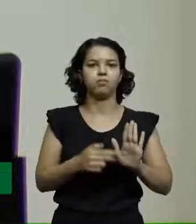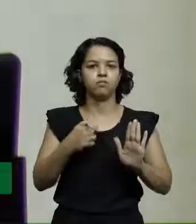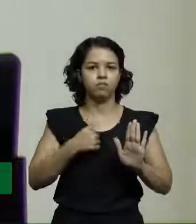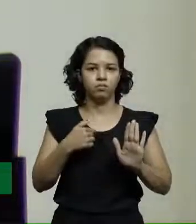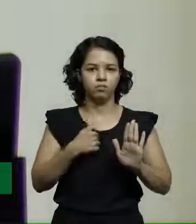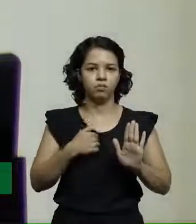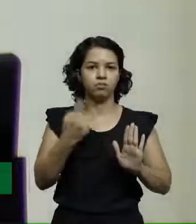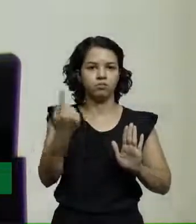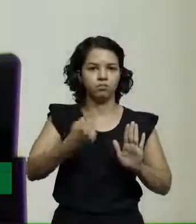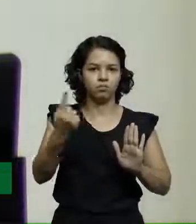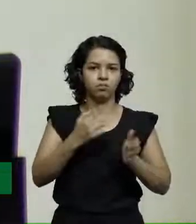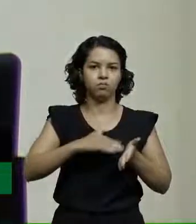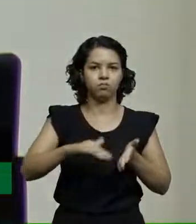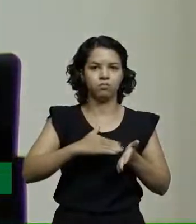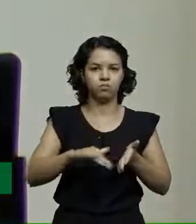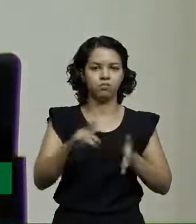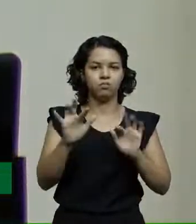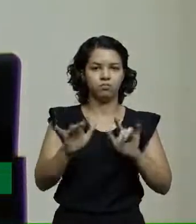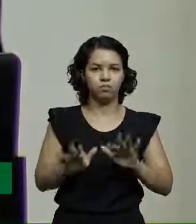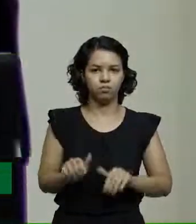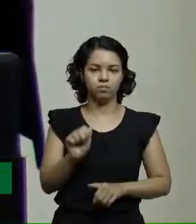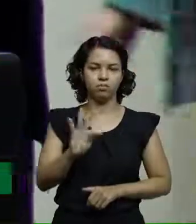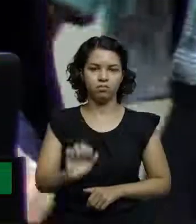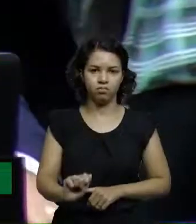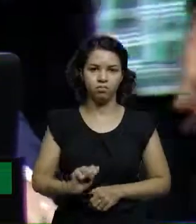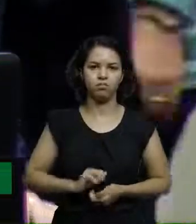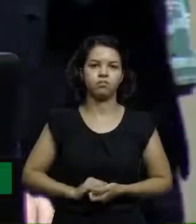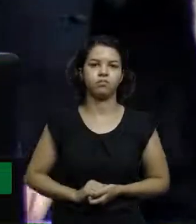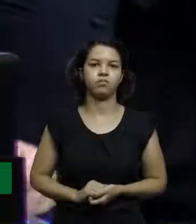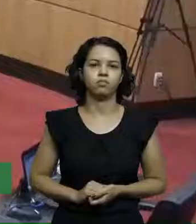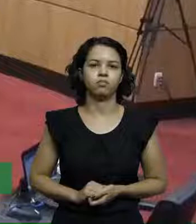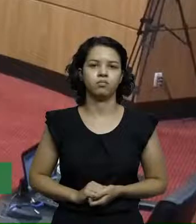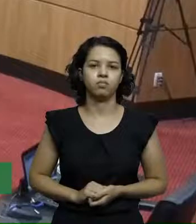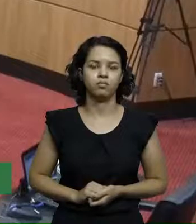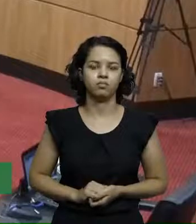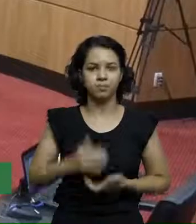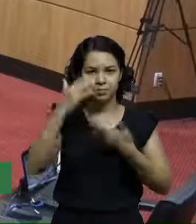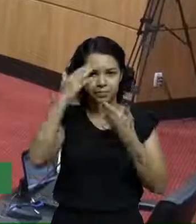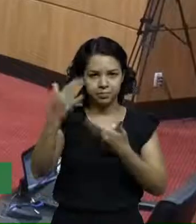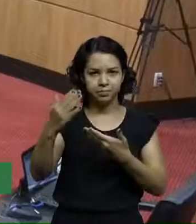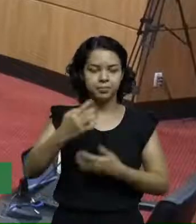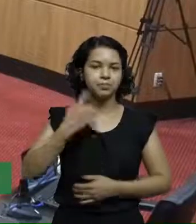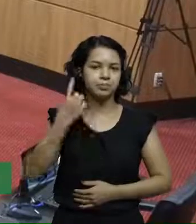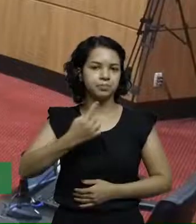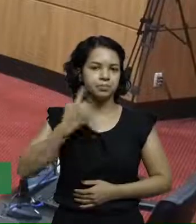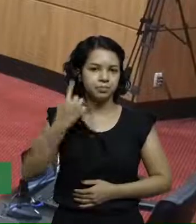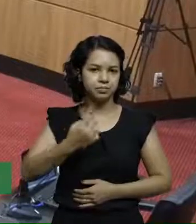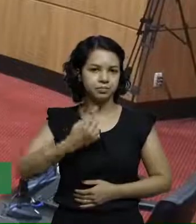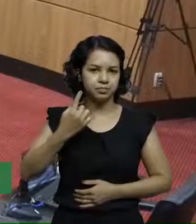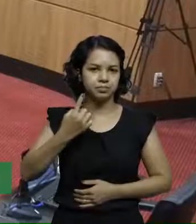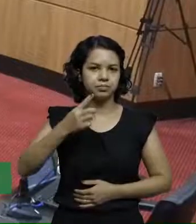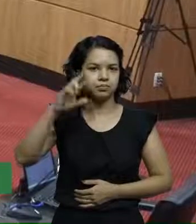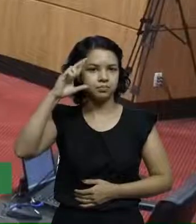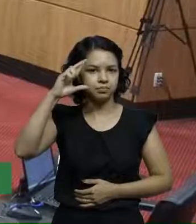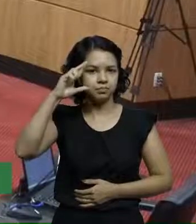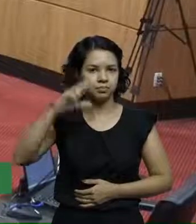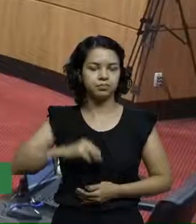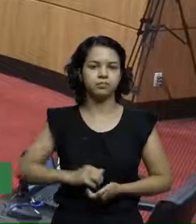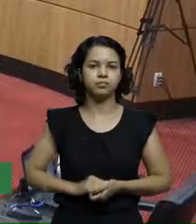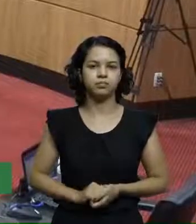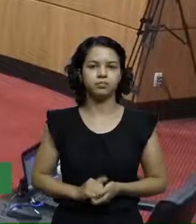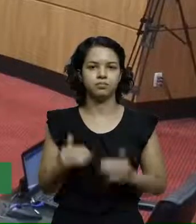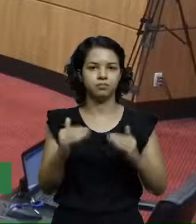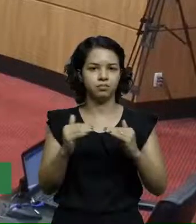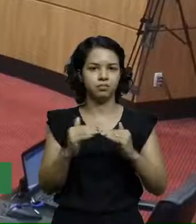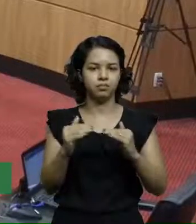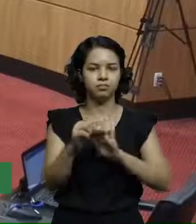eu primeiro, secretário, lavrei a presente ata. Obrigado, deputado Ricardo Alba. Em